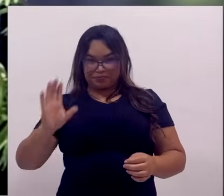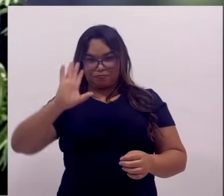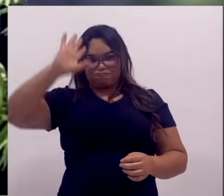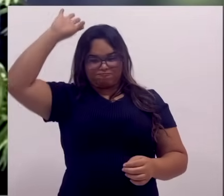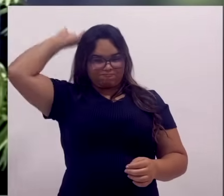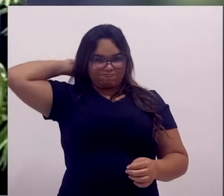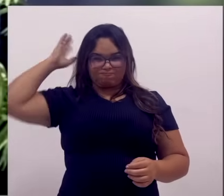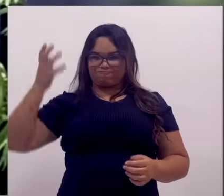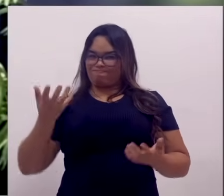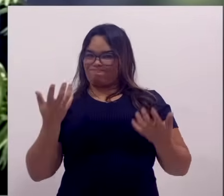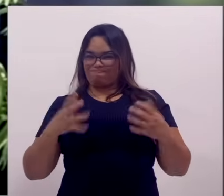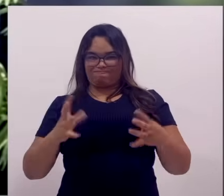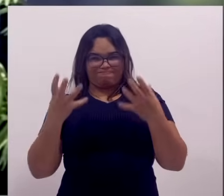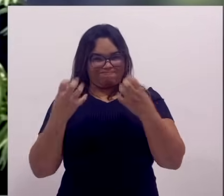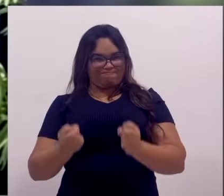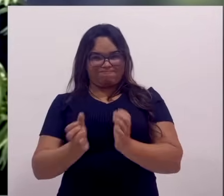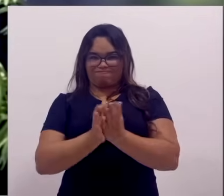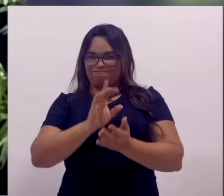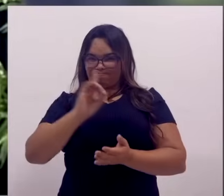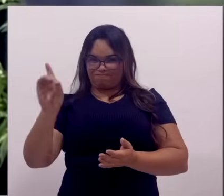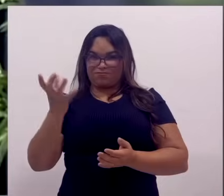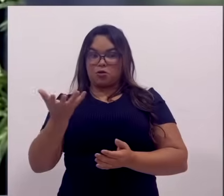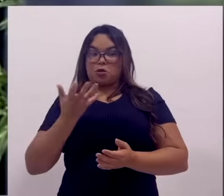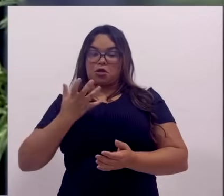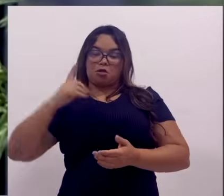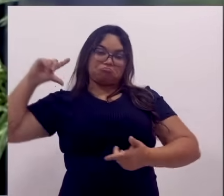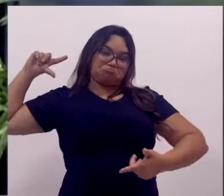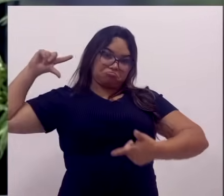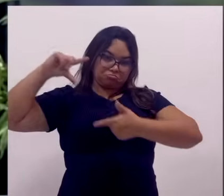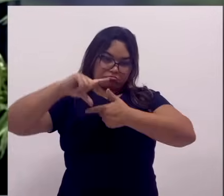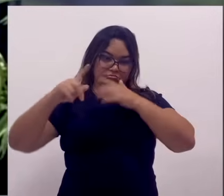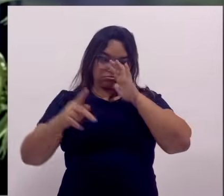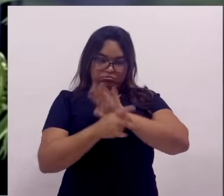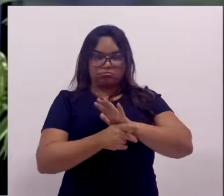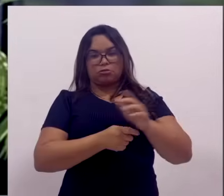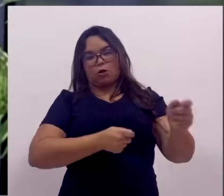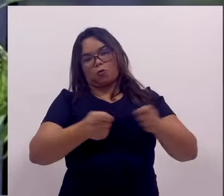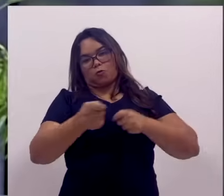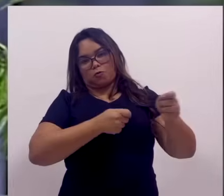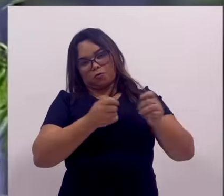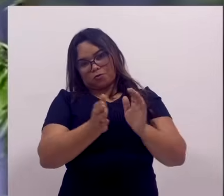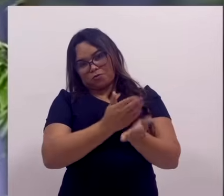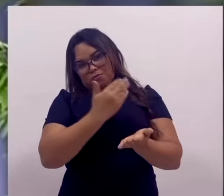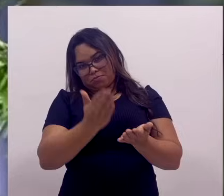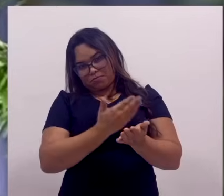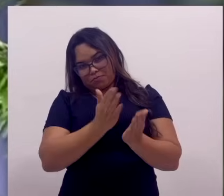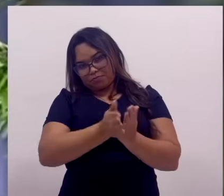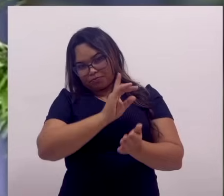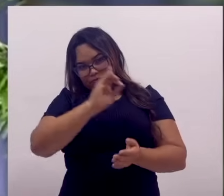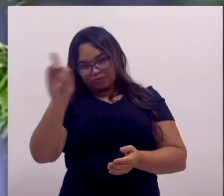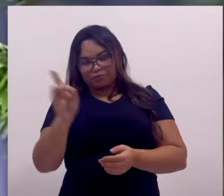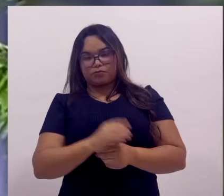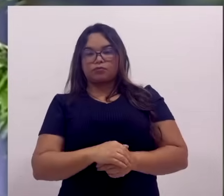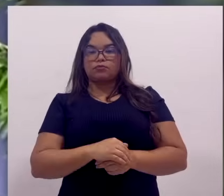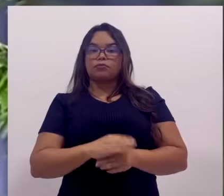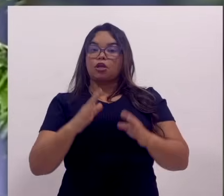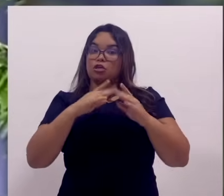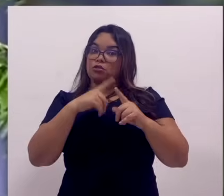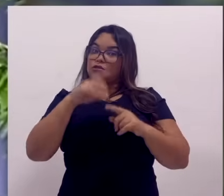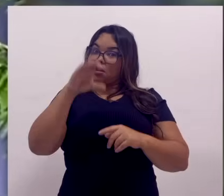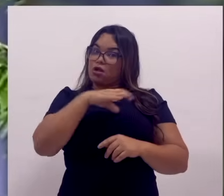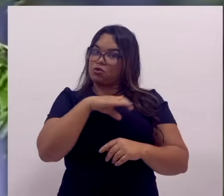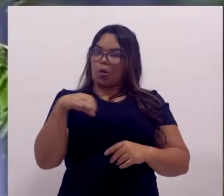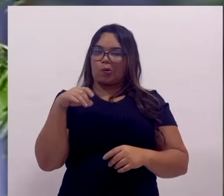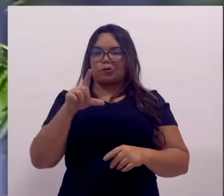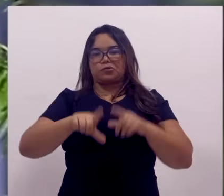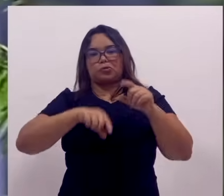Essa foi a posição de Roma. E era o homem que determinava como a Bíblia deveria ser lida. Assim, é a igreja que decide o que é